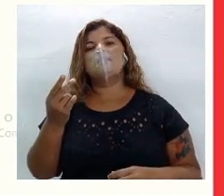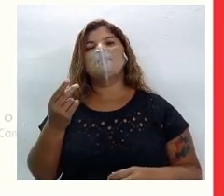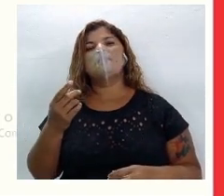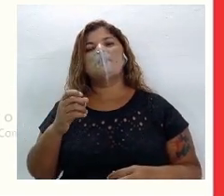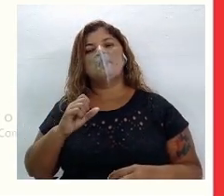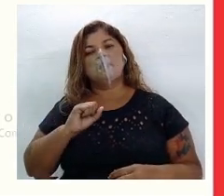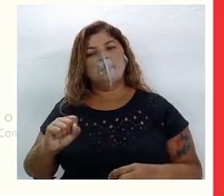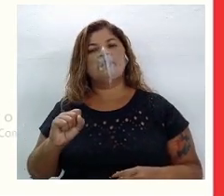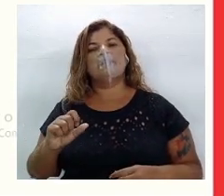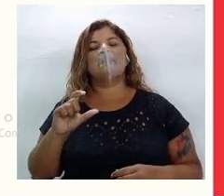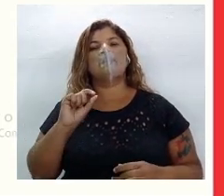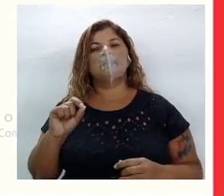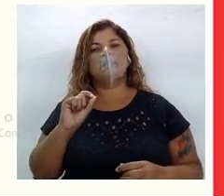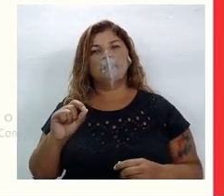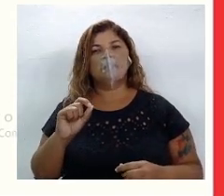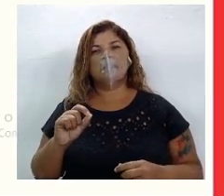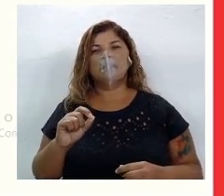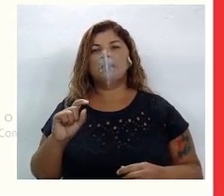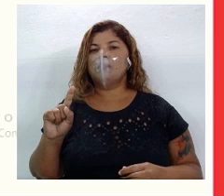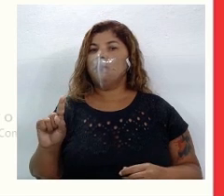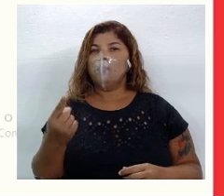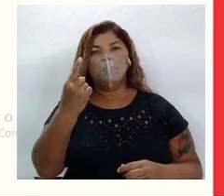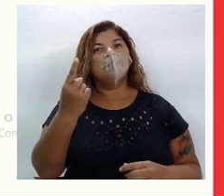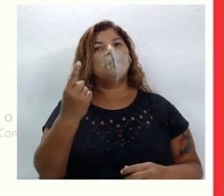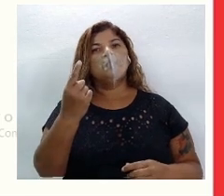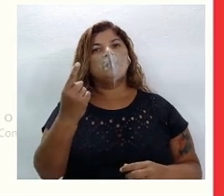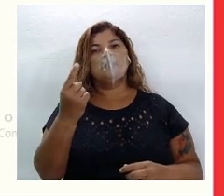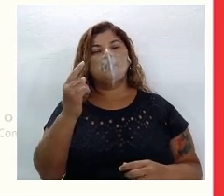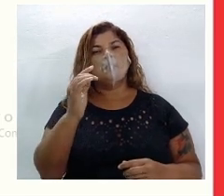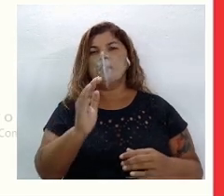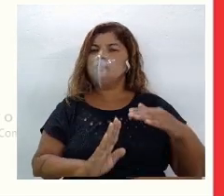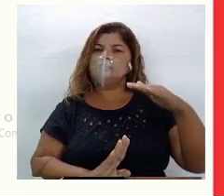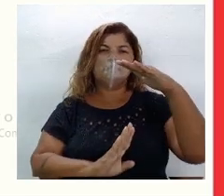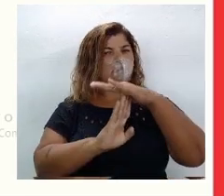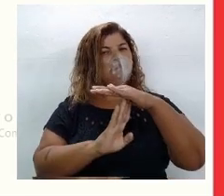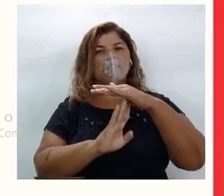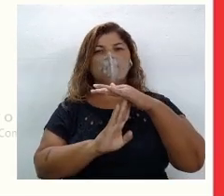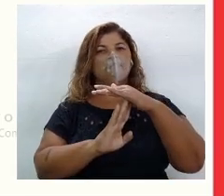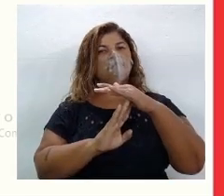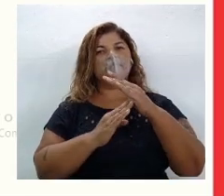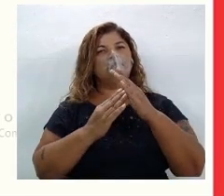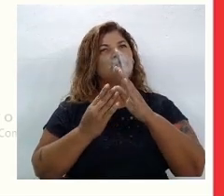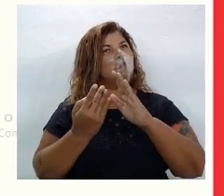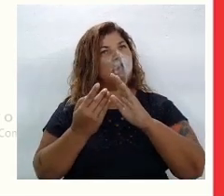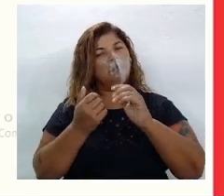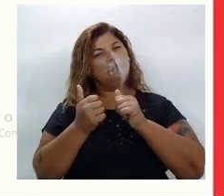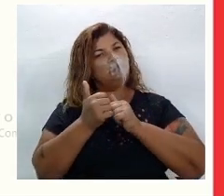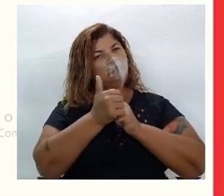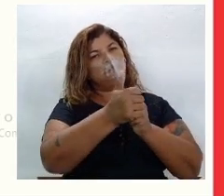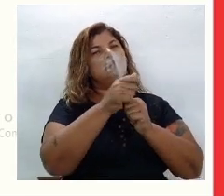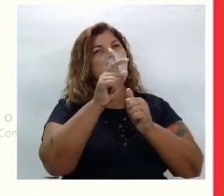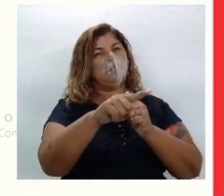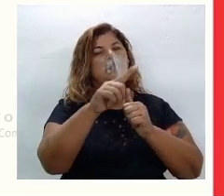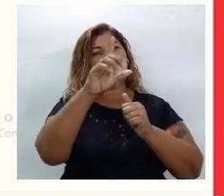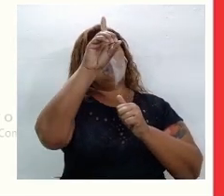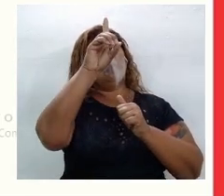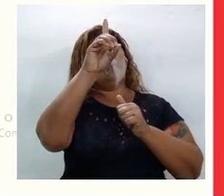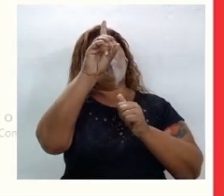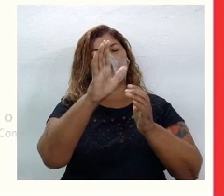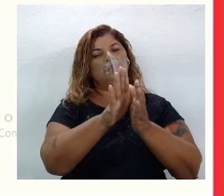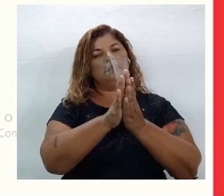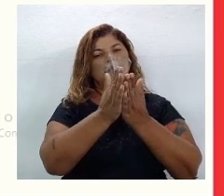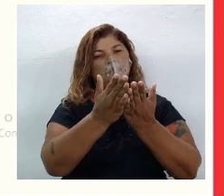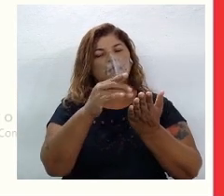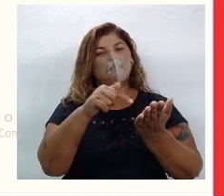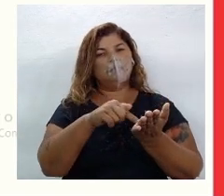a crença de que a única autoridade a ser seguida é a palavra de Deus, presente na